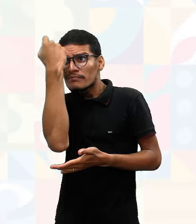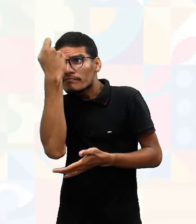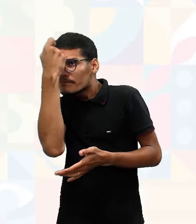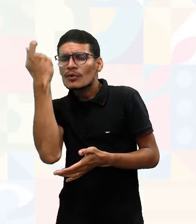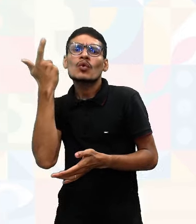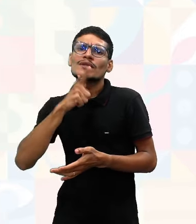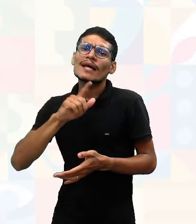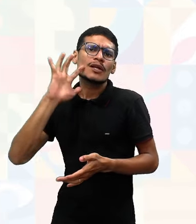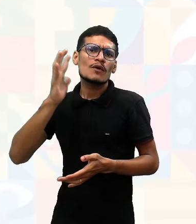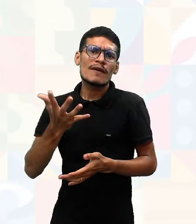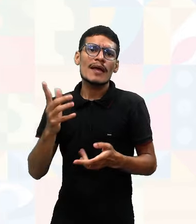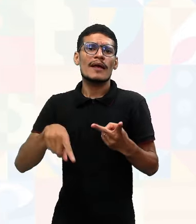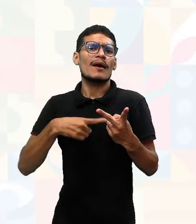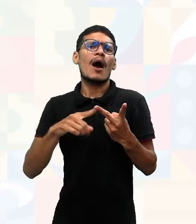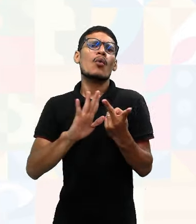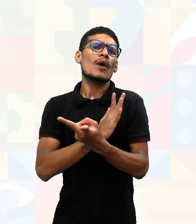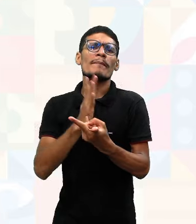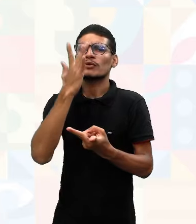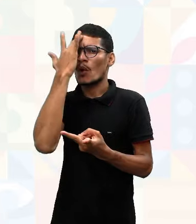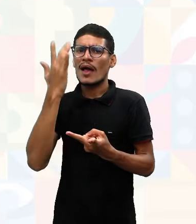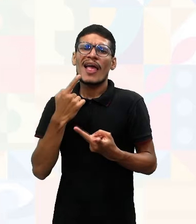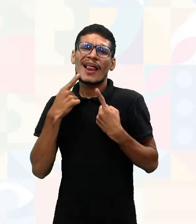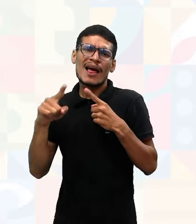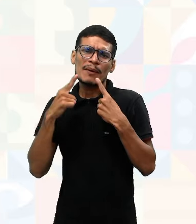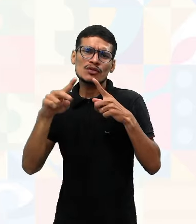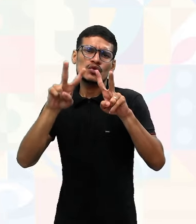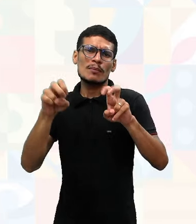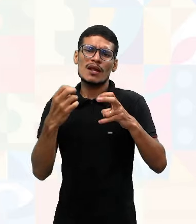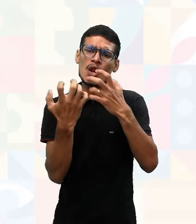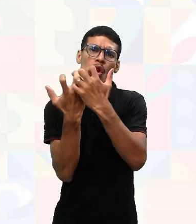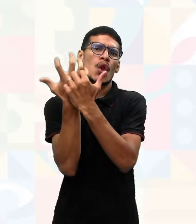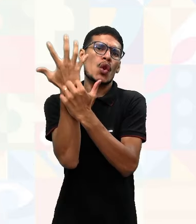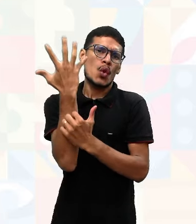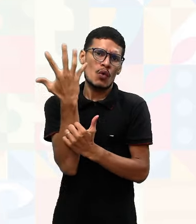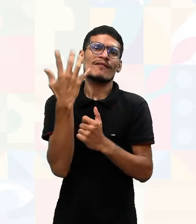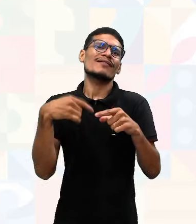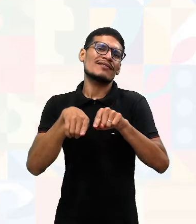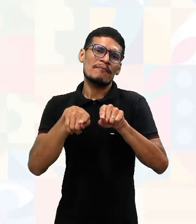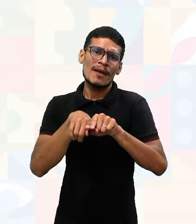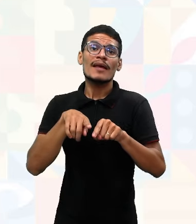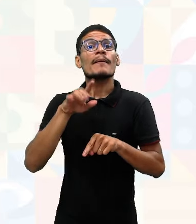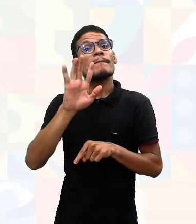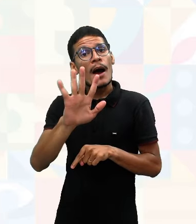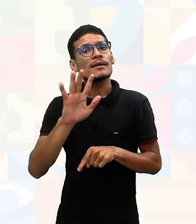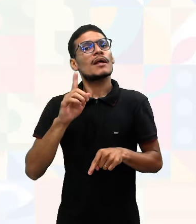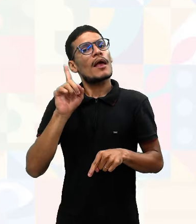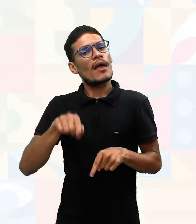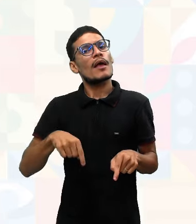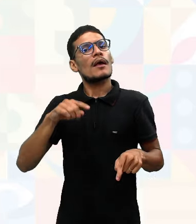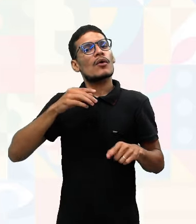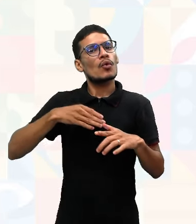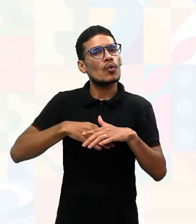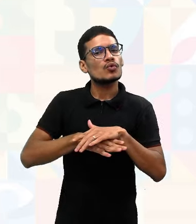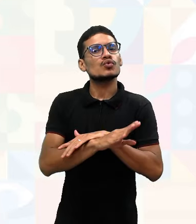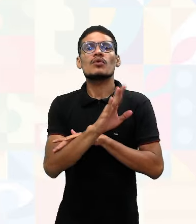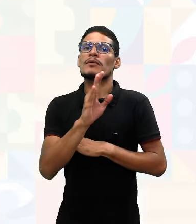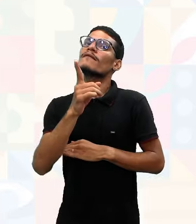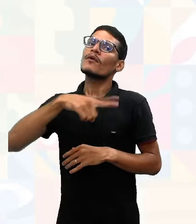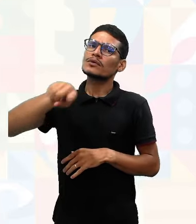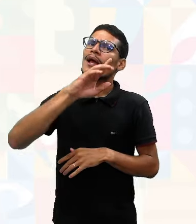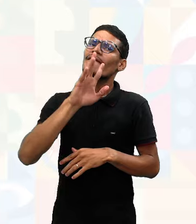tem gente que reclama da sensibilidade. A questão de costume. Quando você vai se acostumando, você vai aprendendo